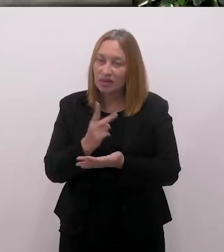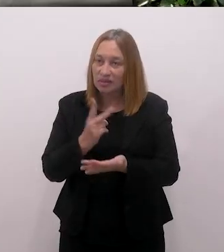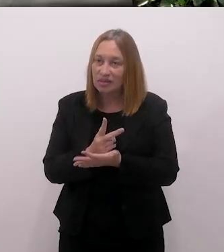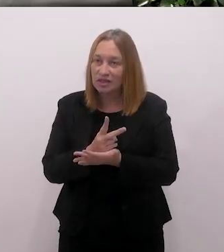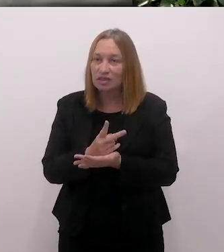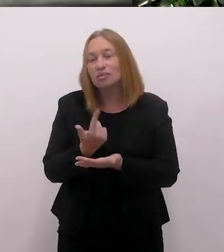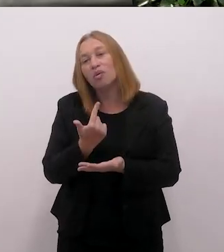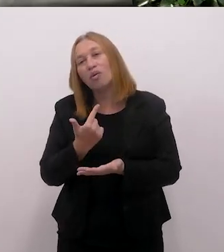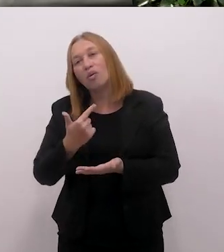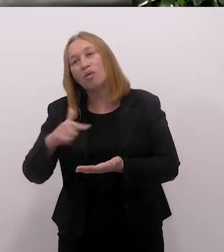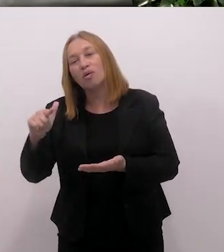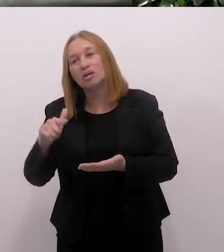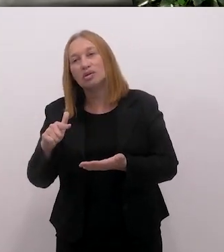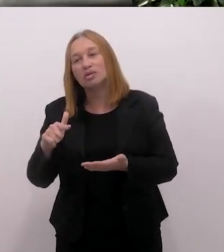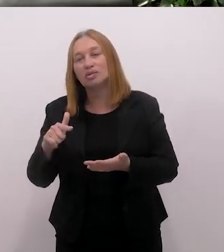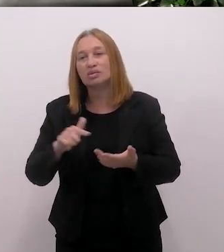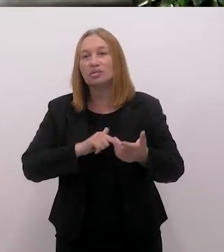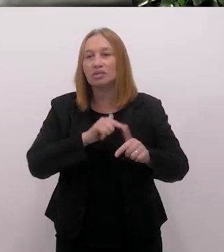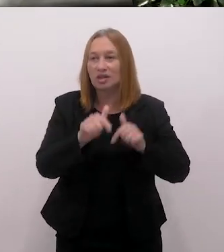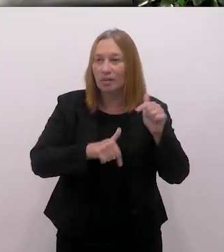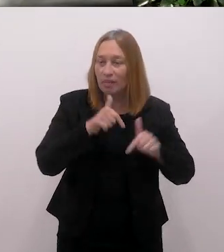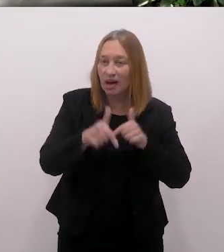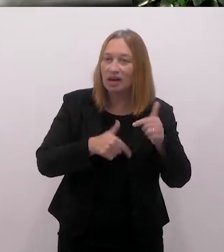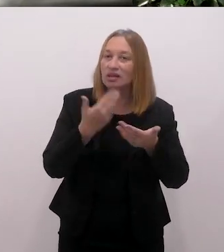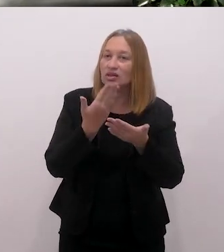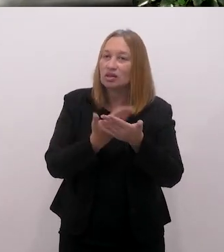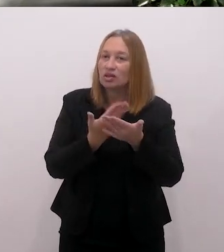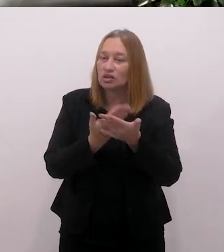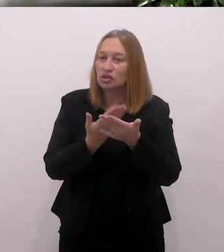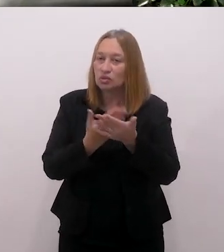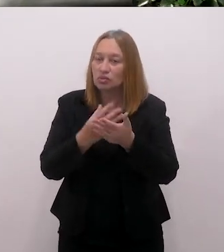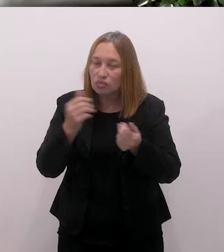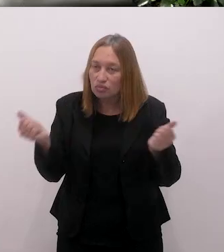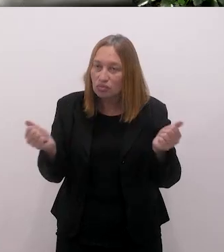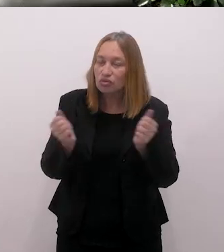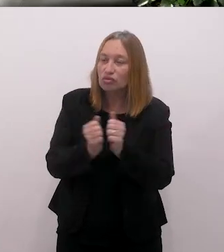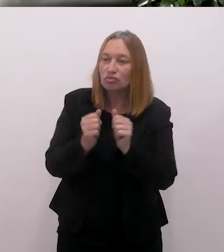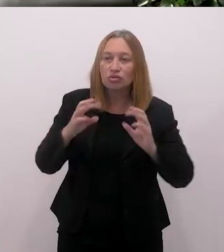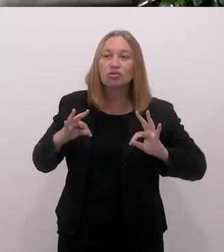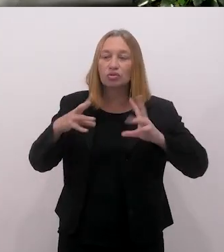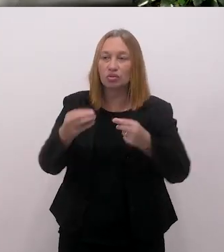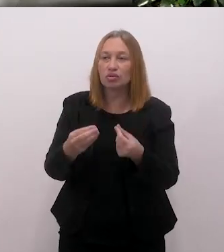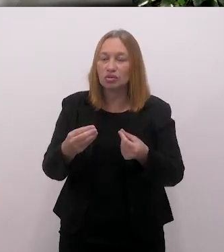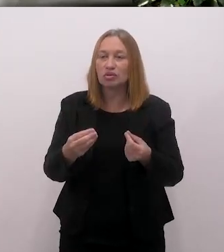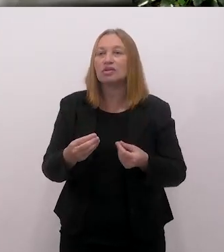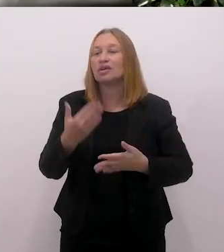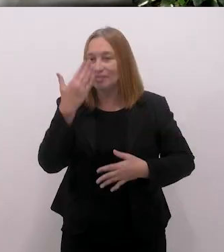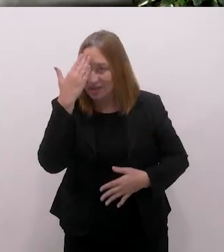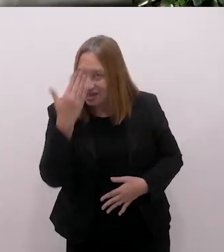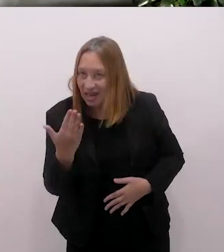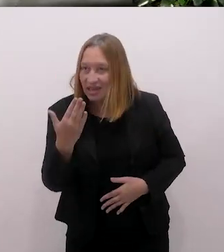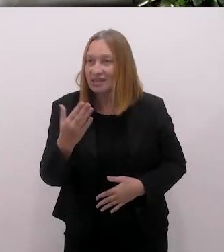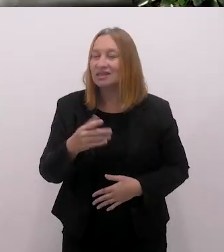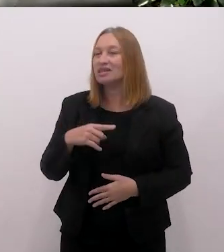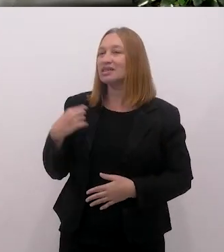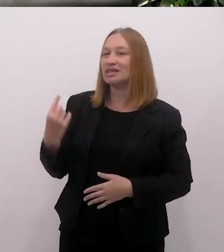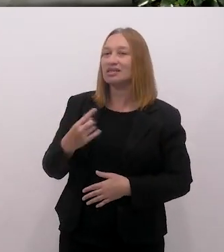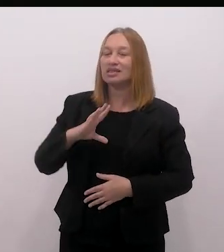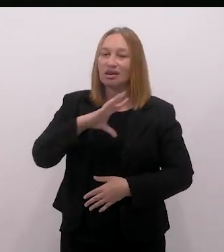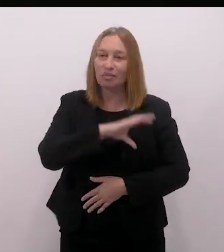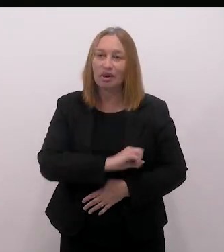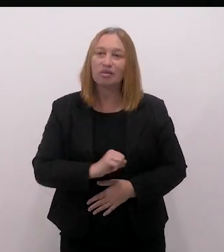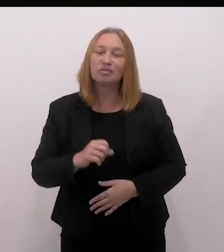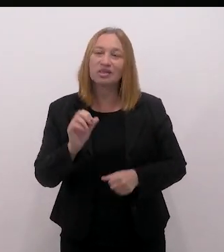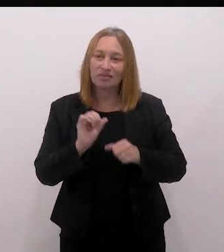terem outras profissões, terem passado. Mas tudo se junta, né? Então, todas nós aqui somos... Isso, muito obrigada. Todas nós aqui somos